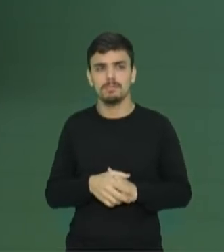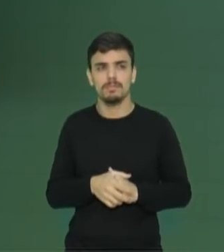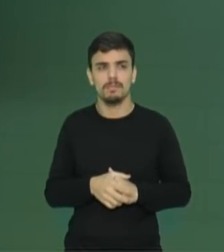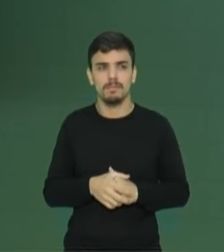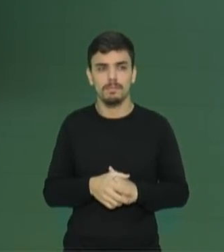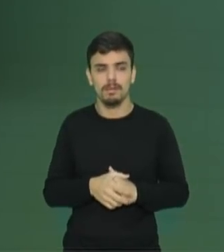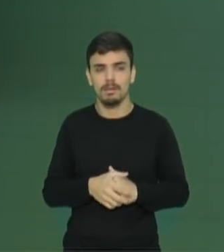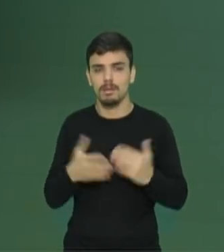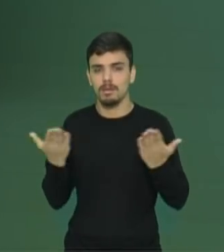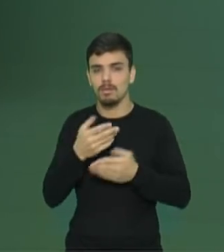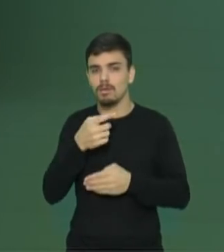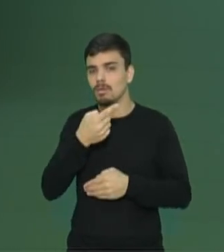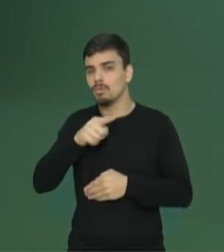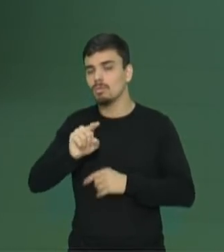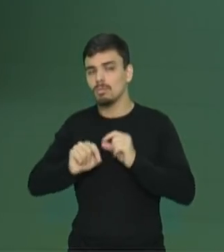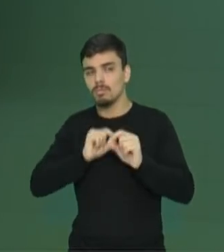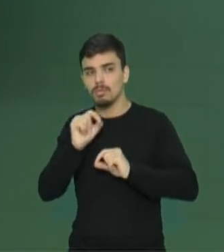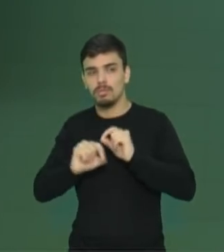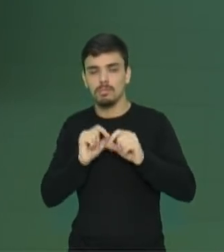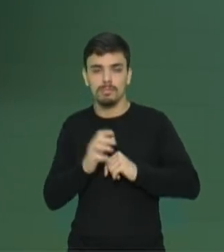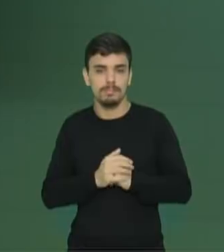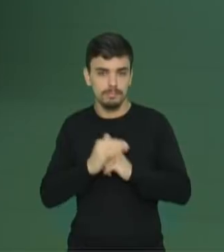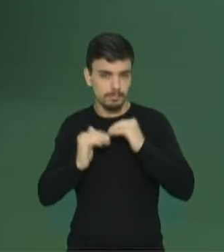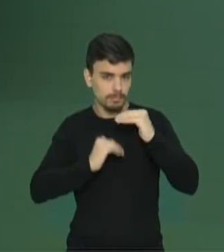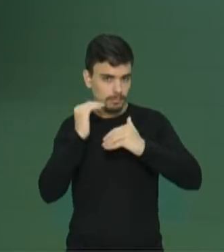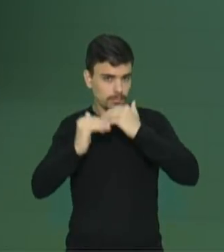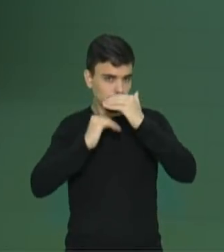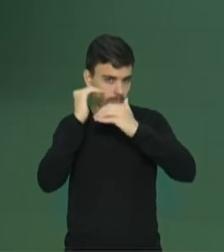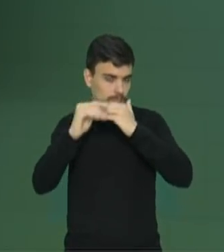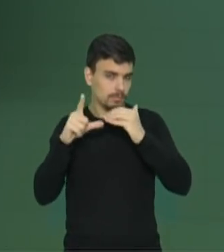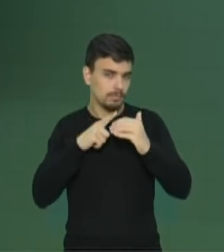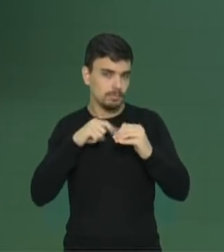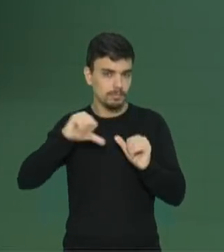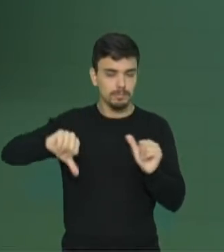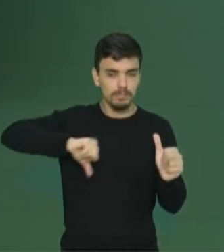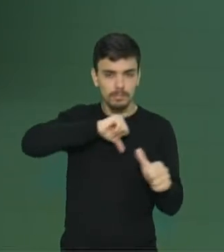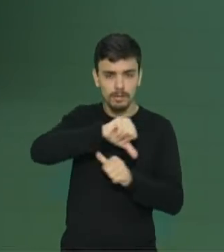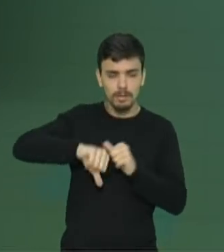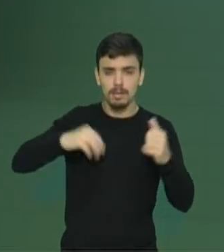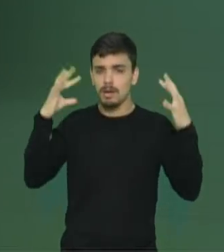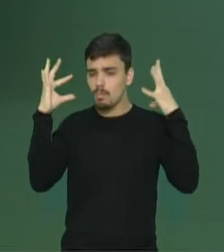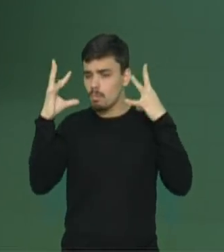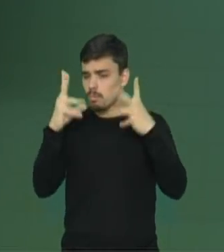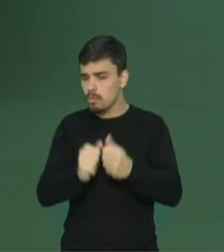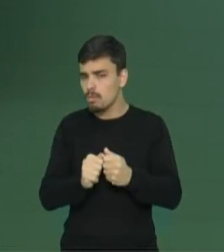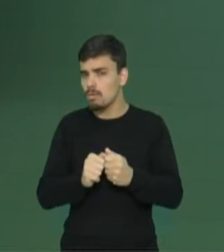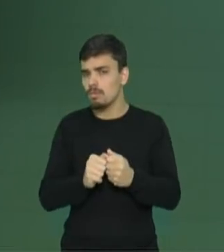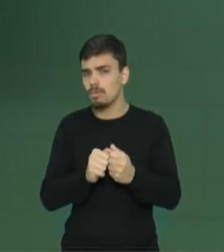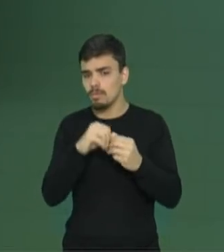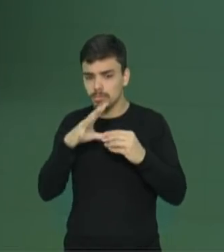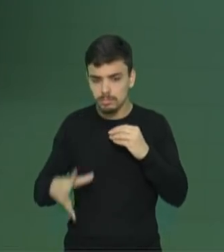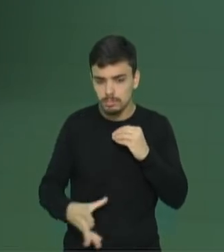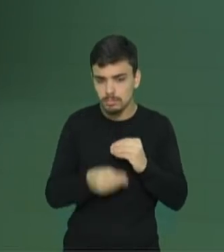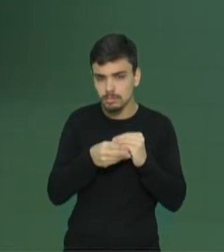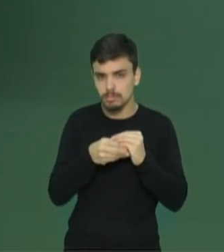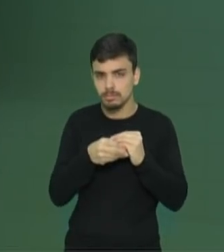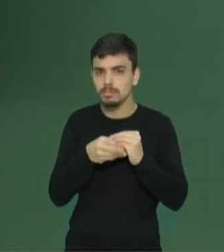Continuando. E por último, o desenvolvimento com metamorfose total, metamorfose